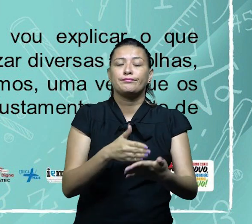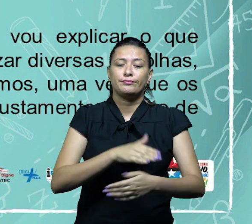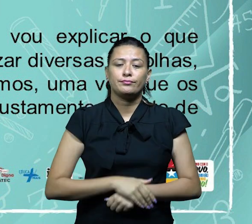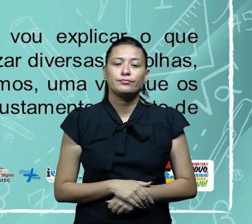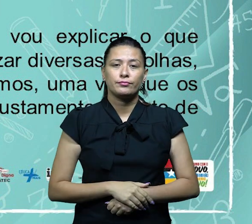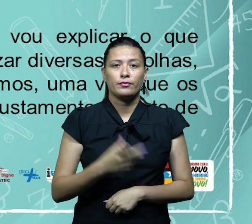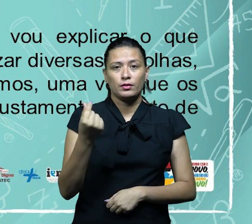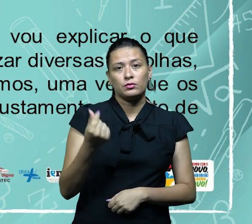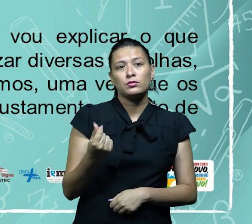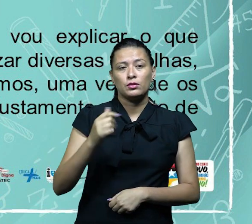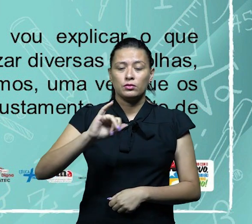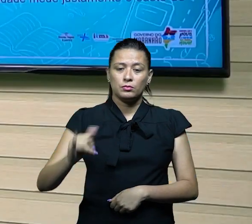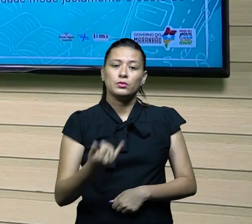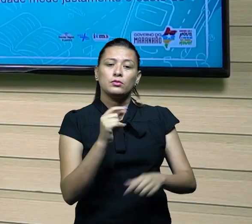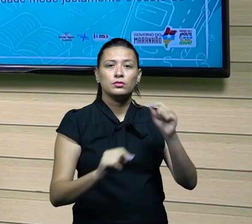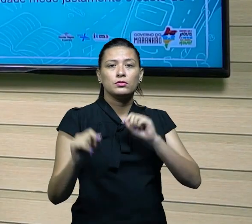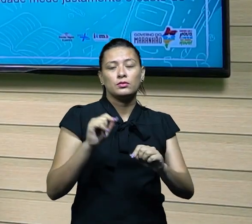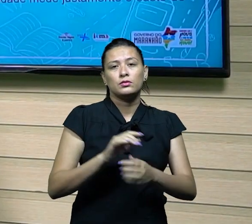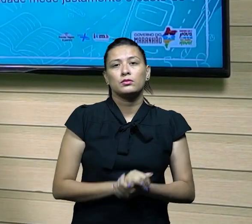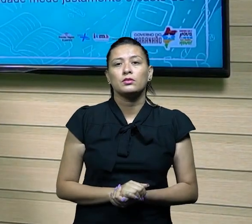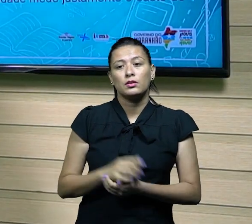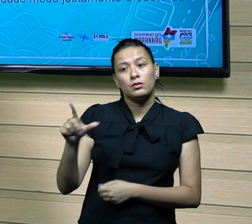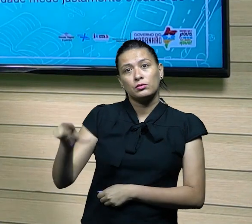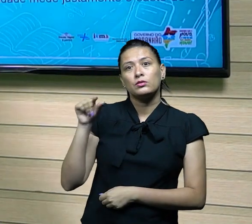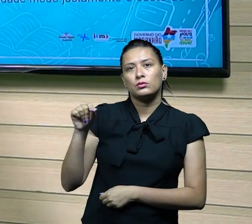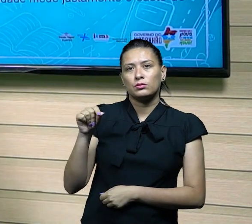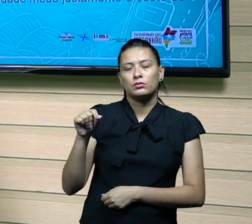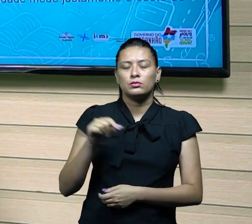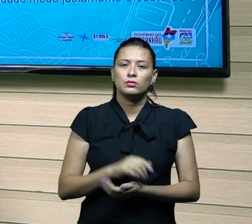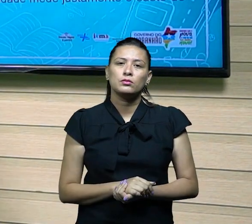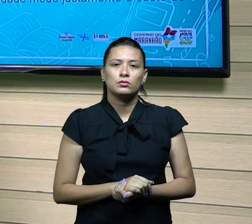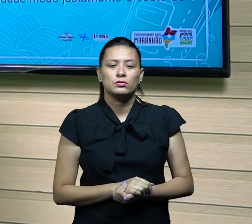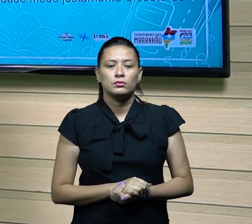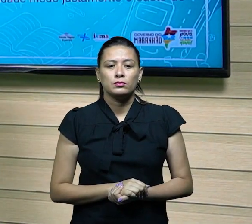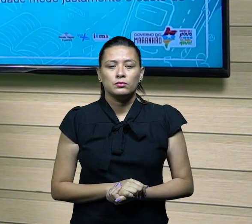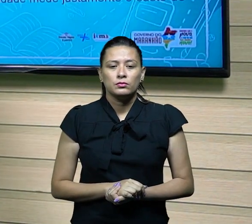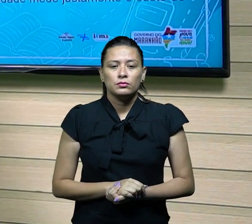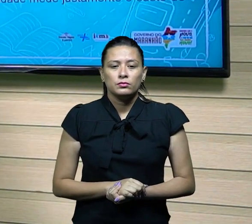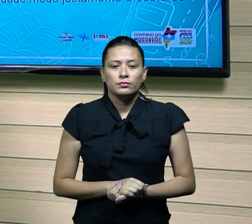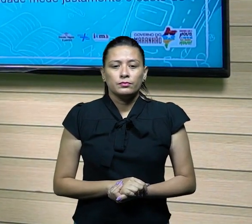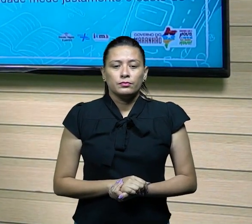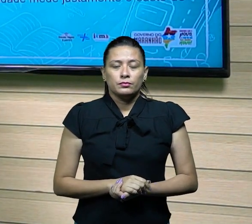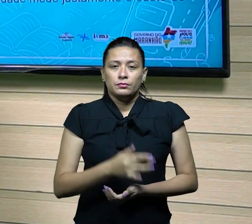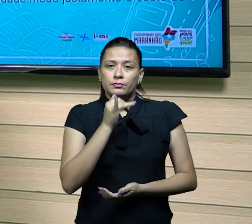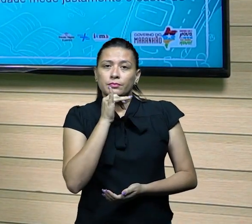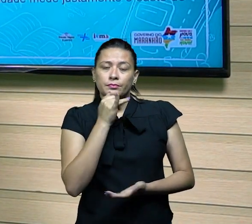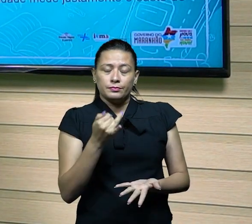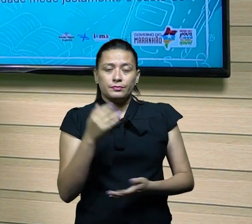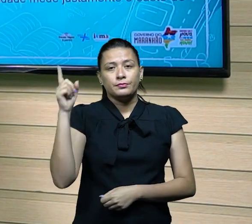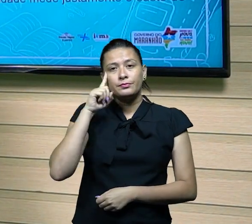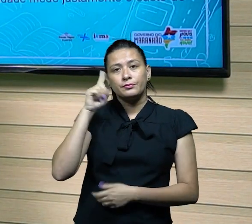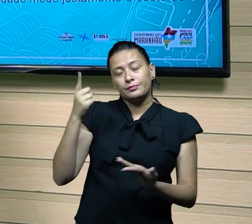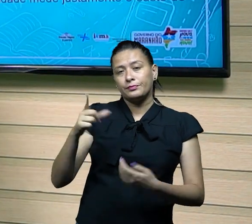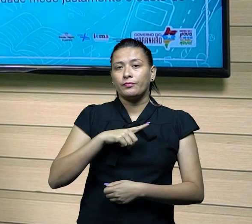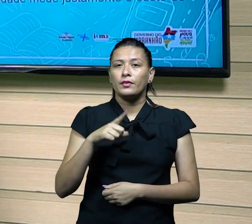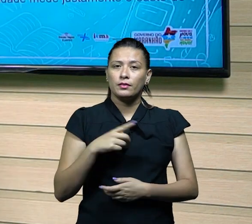custo de escolher uma opção em vez de outra. Vamos colocar uma situação no nosso dia a dia. Vamos supor que eu tenho um valor X, tenho uns R$50 comigo, e eu